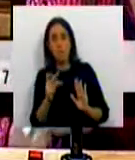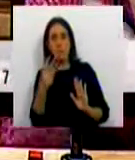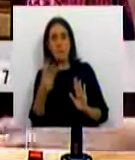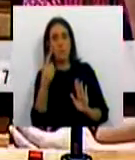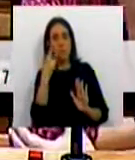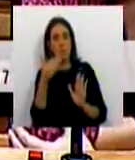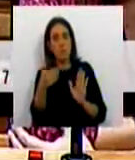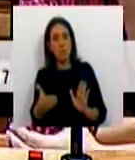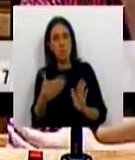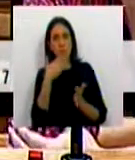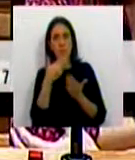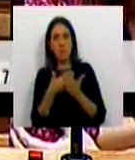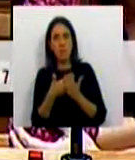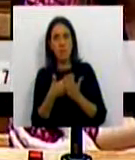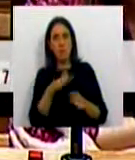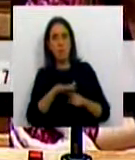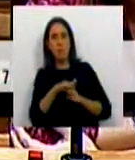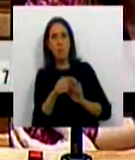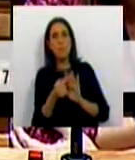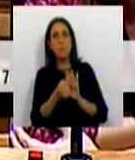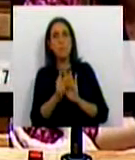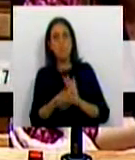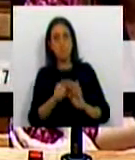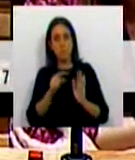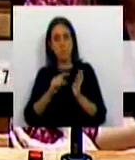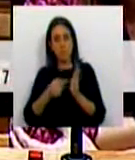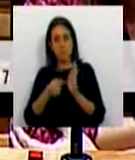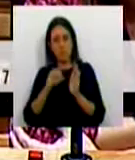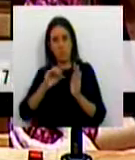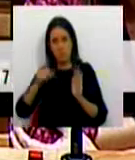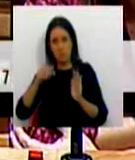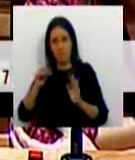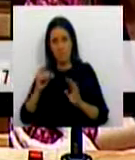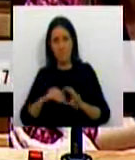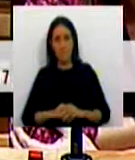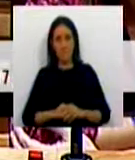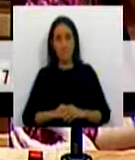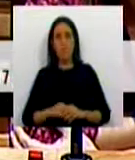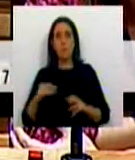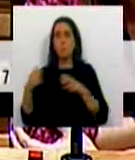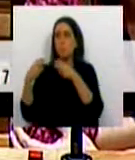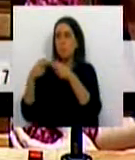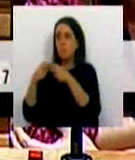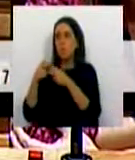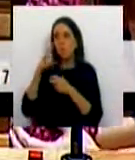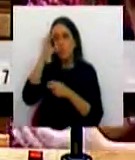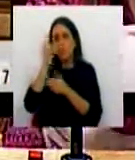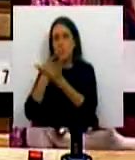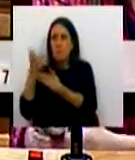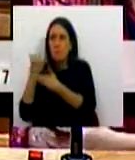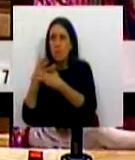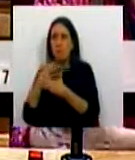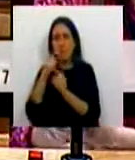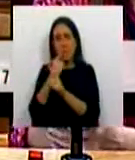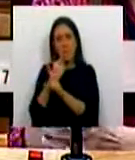esse impacto é negativo e numa décima. O Governo tem-se batido em Bruxelas por uma revisão destes pressupostos. É